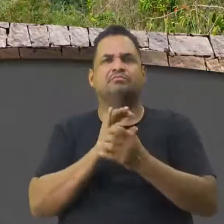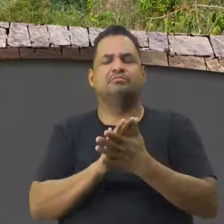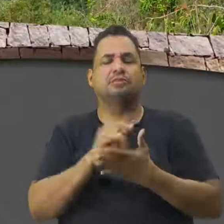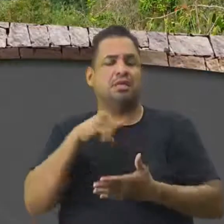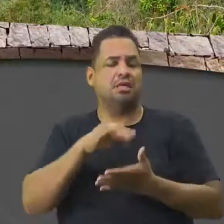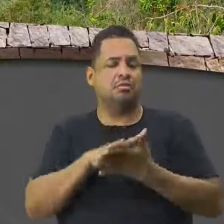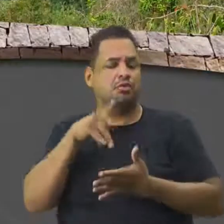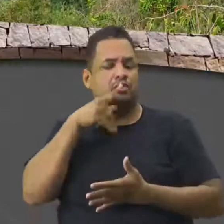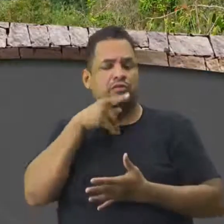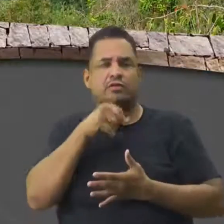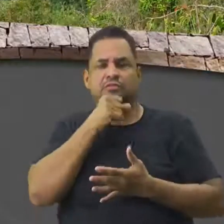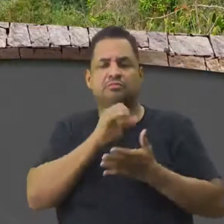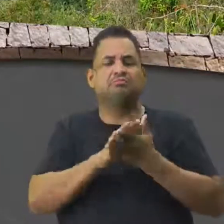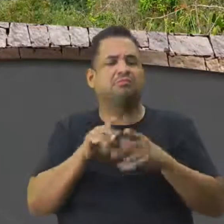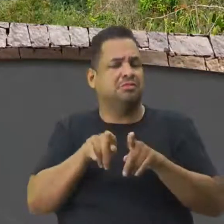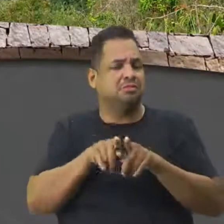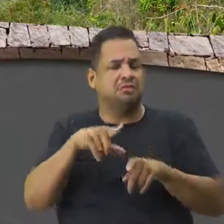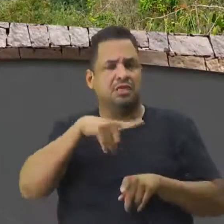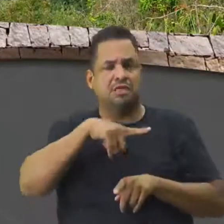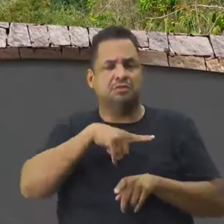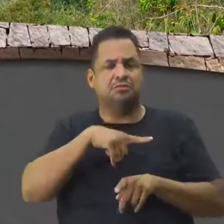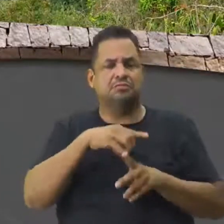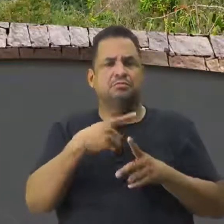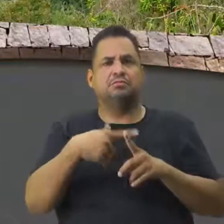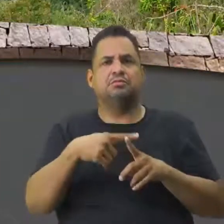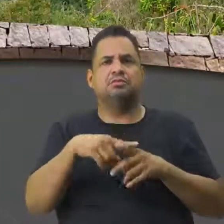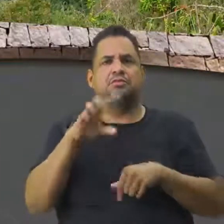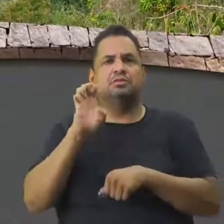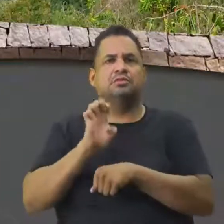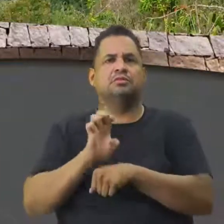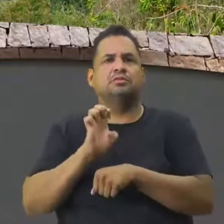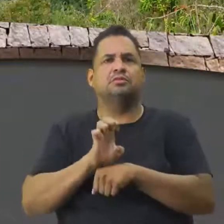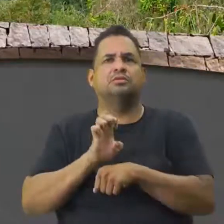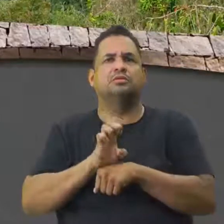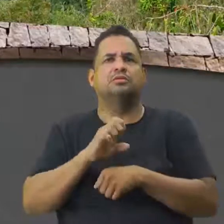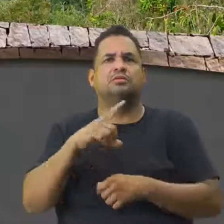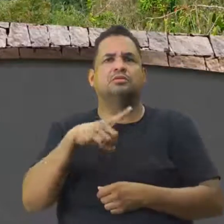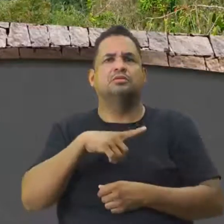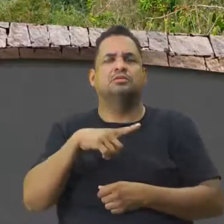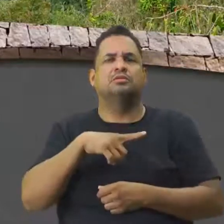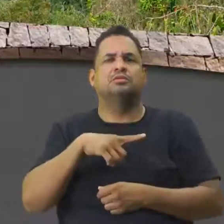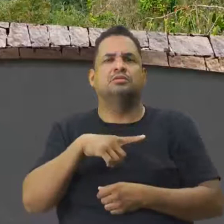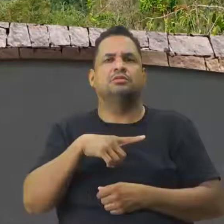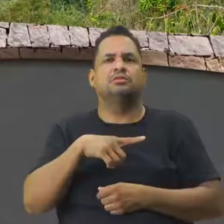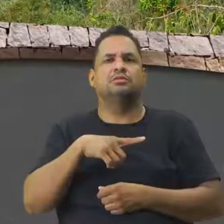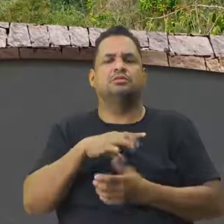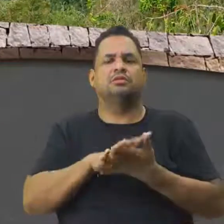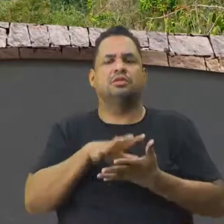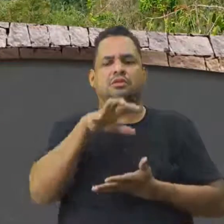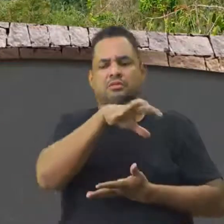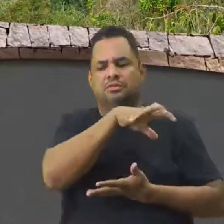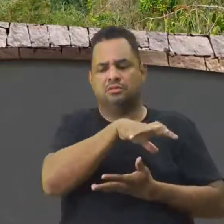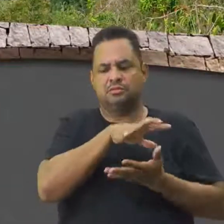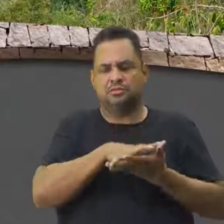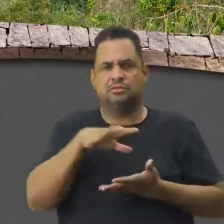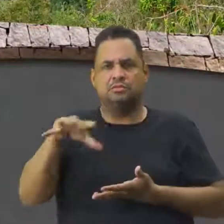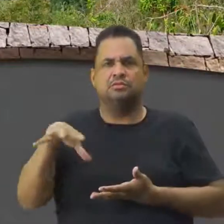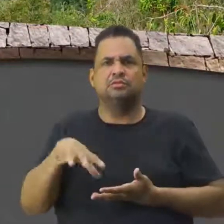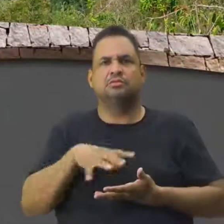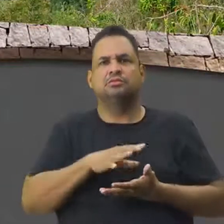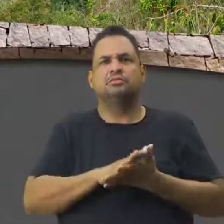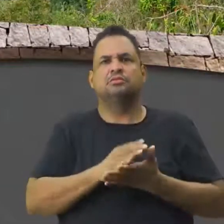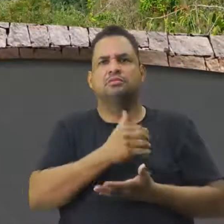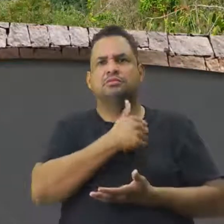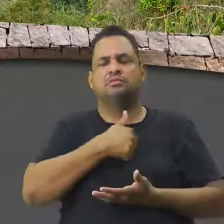dificuldade da internet. Isso porque o nosso estado-nação tem uma grande área e as